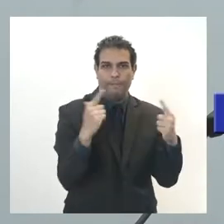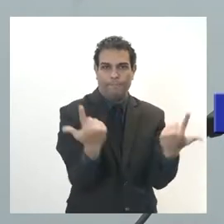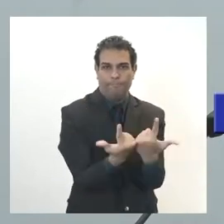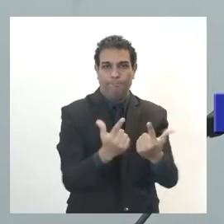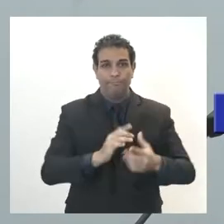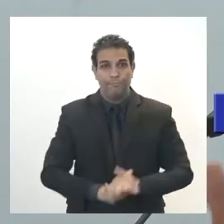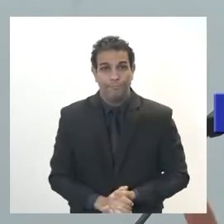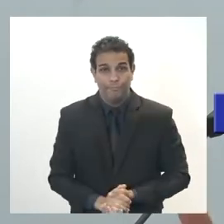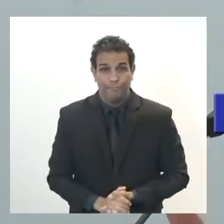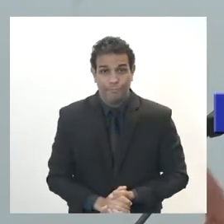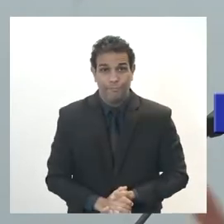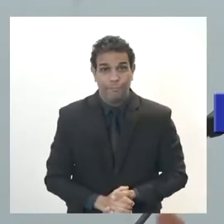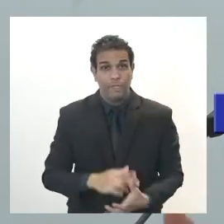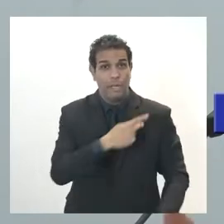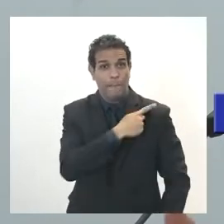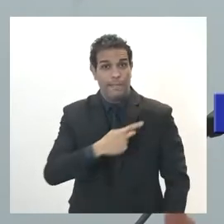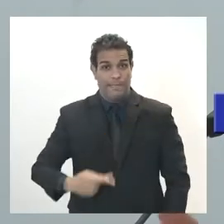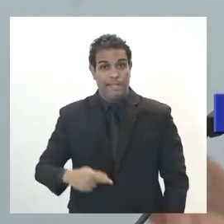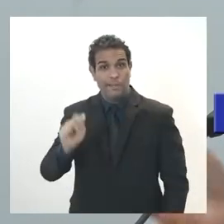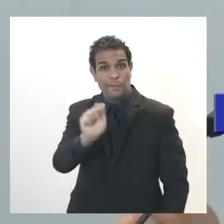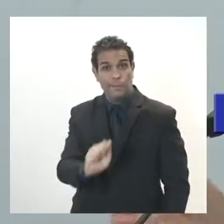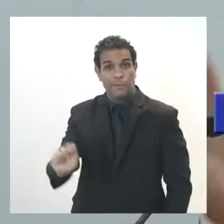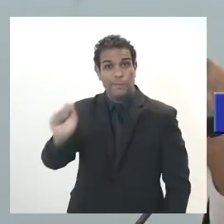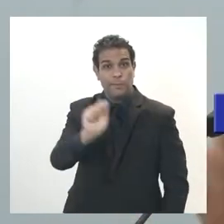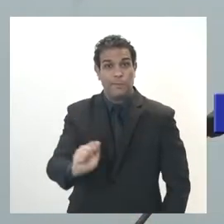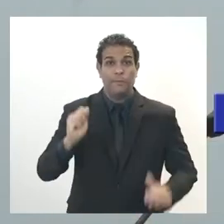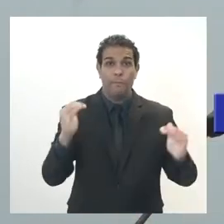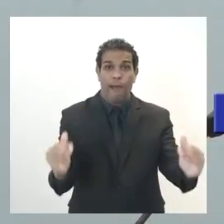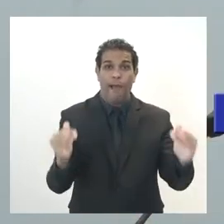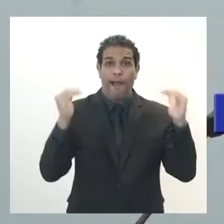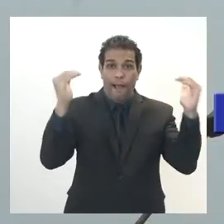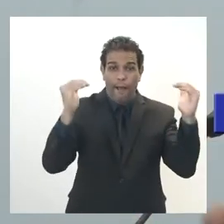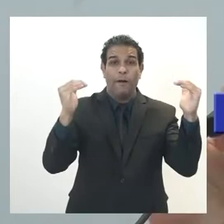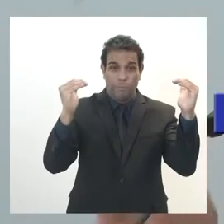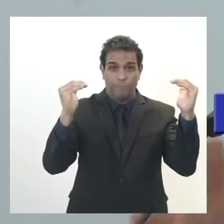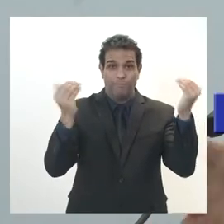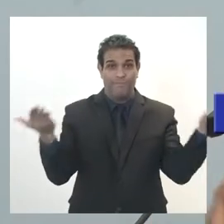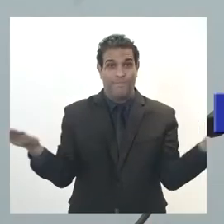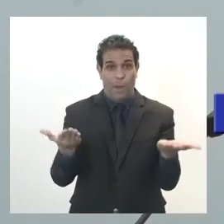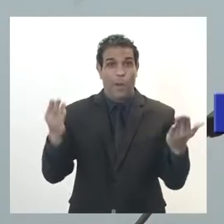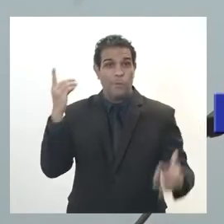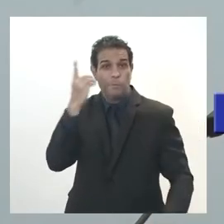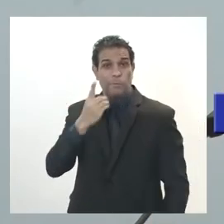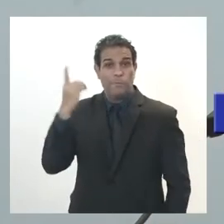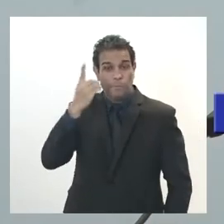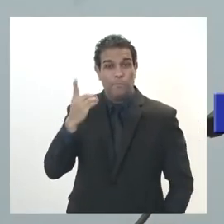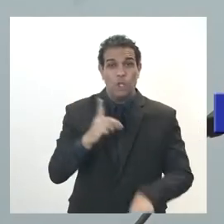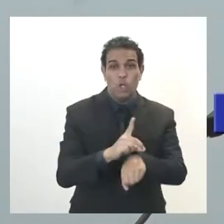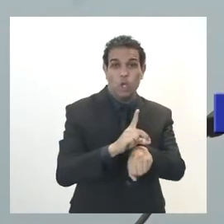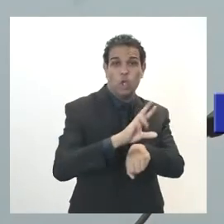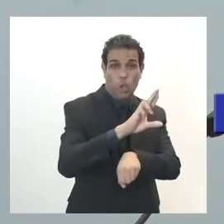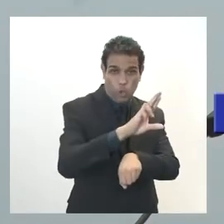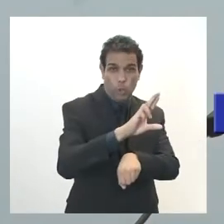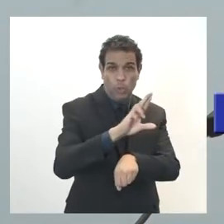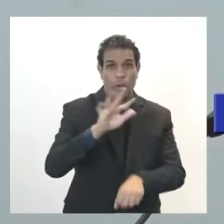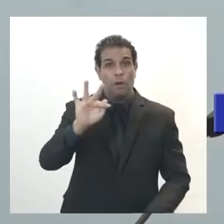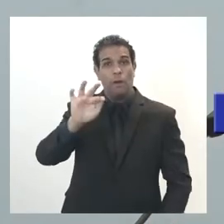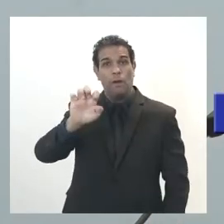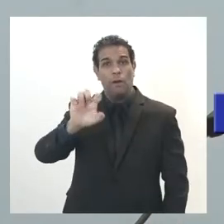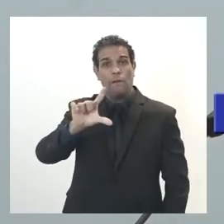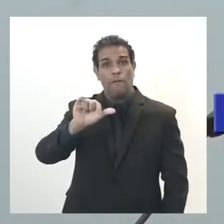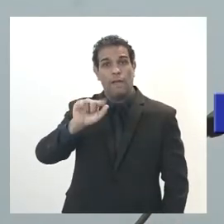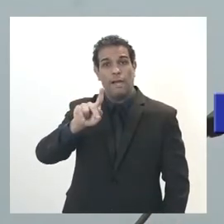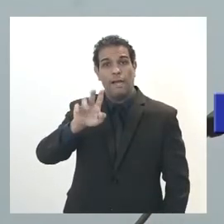e o presidente da associação dos magistrados que está aqui presente Doutor Filipe